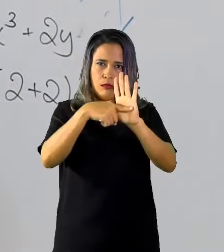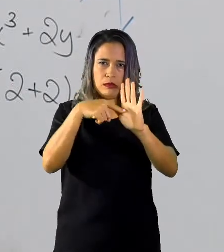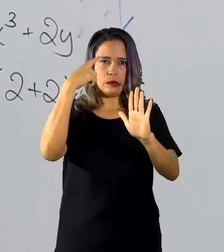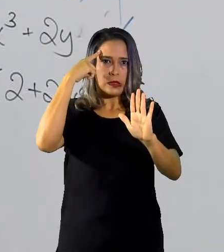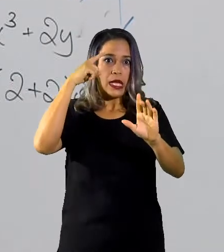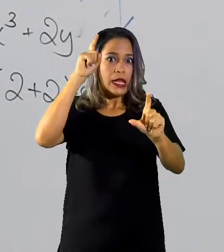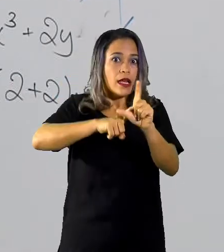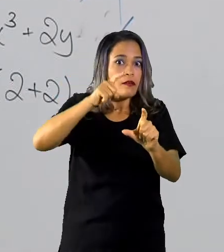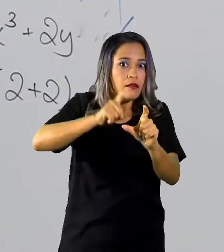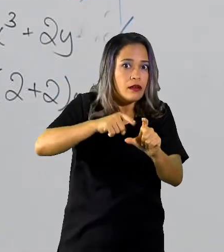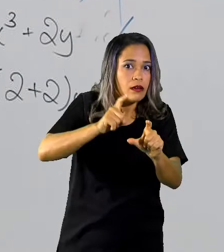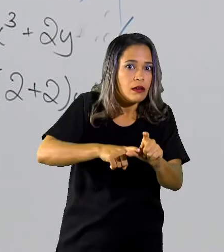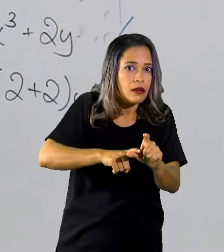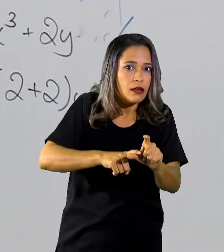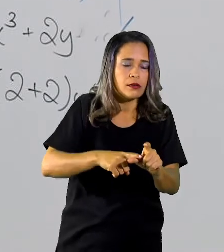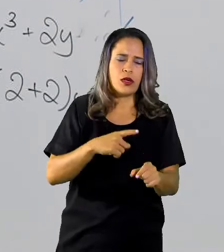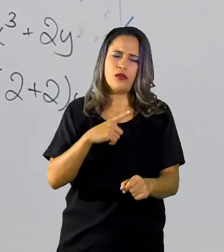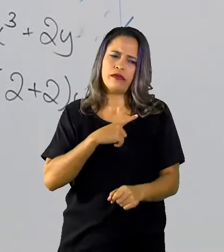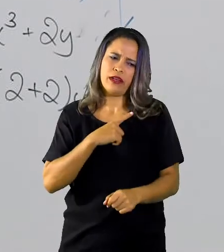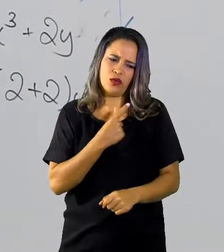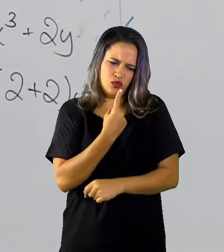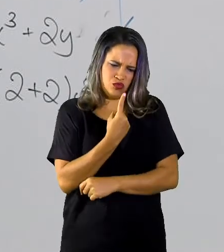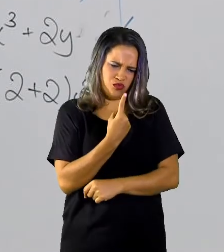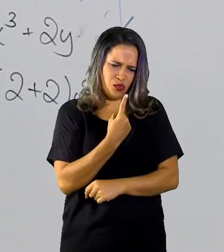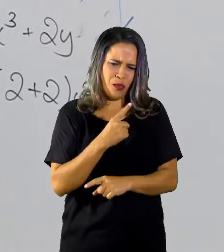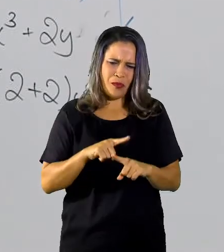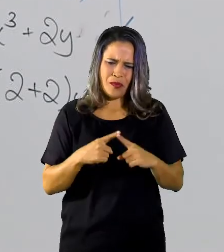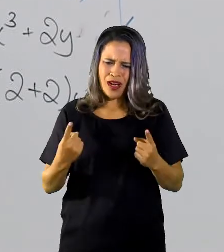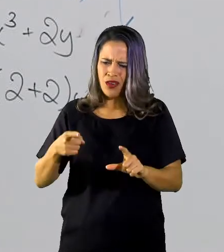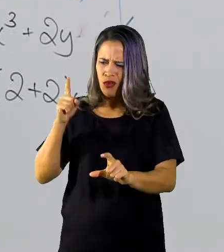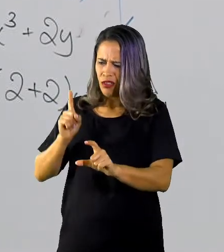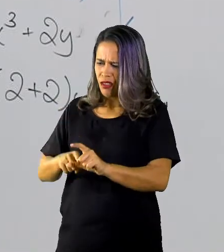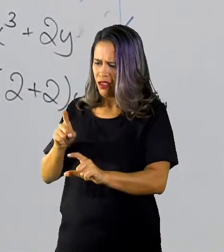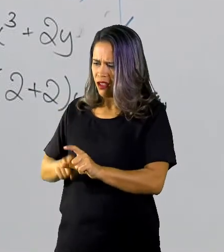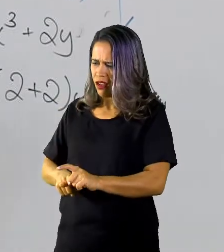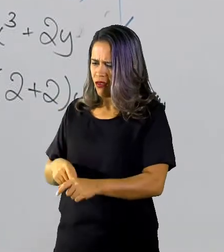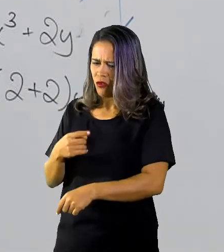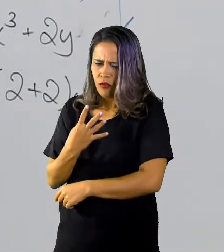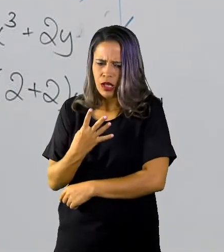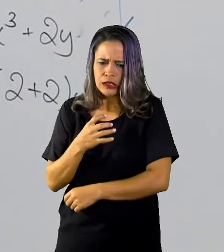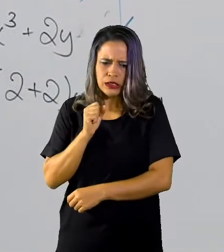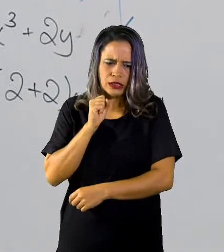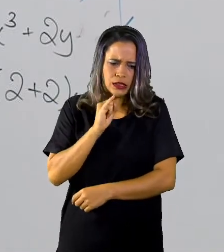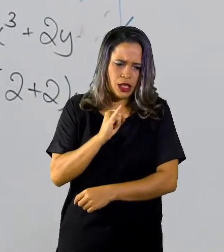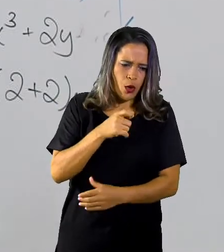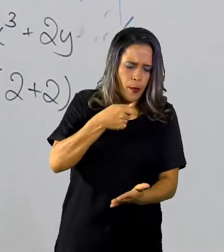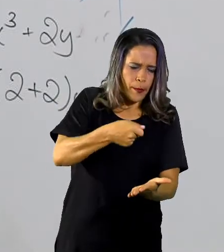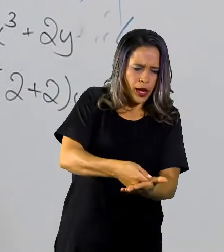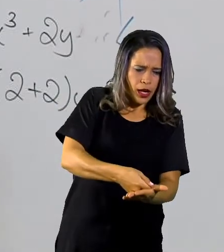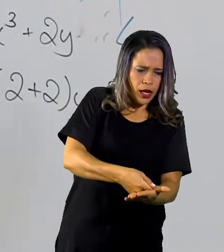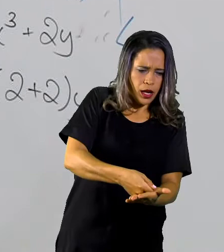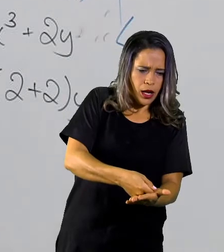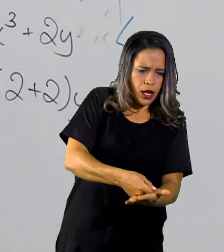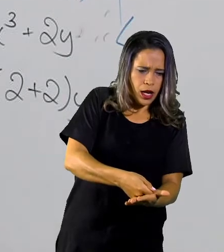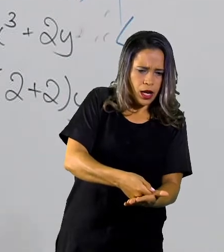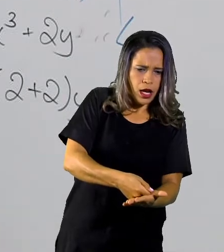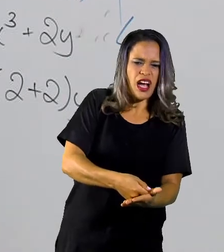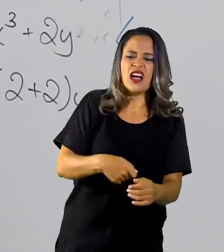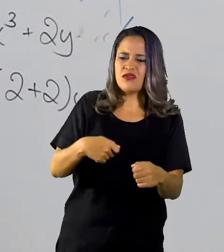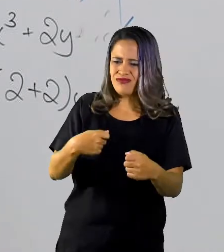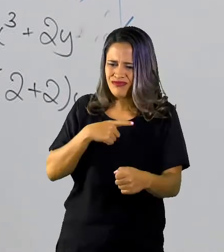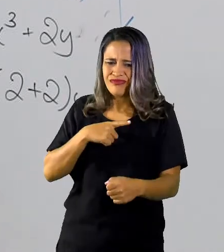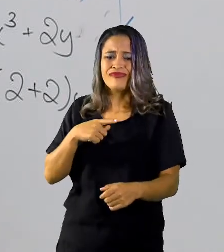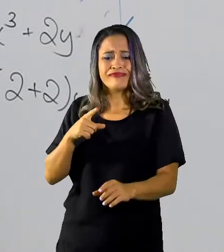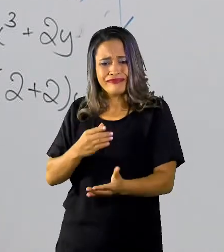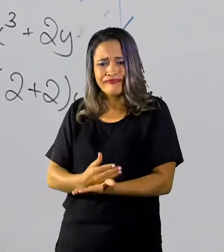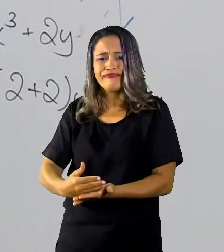percebam. Eu tenho 1, mas eu devo 4. Se eu pagar a minha dívida, eu vou ficar ainda devendo, ou seja,